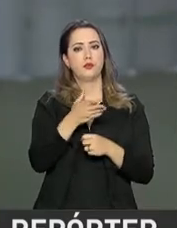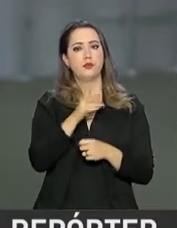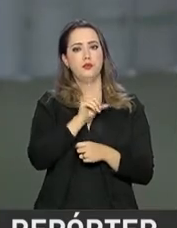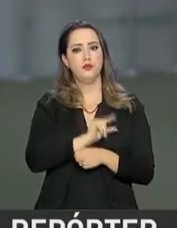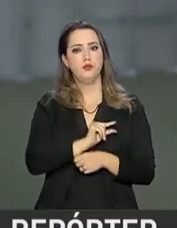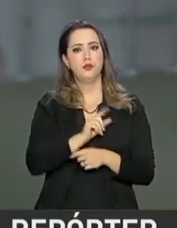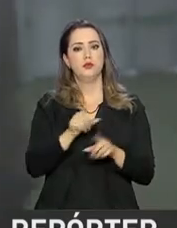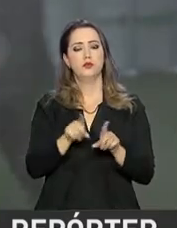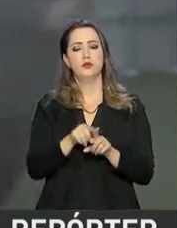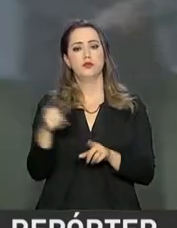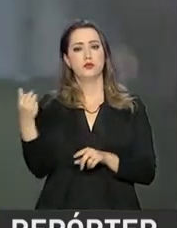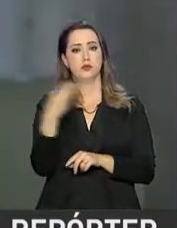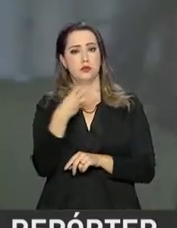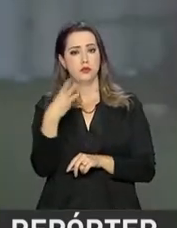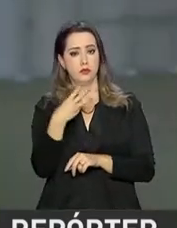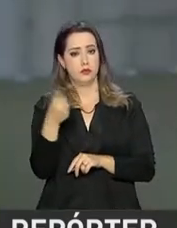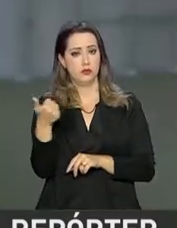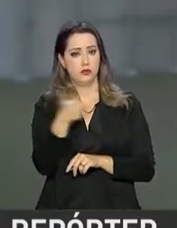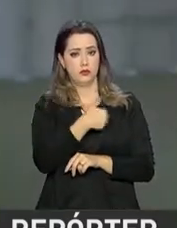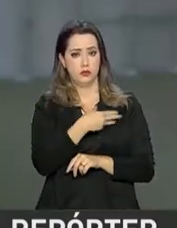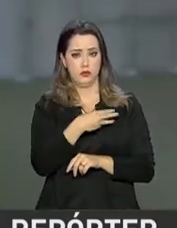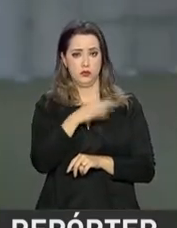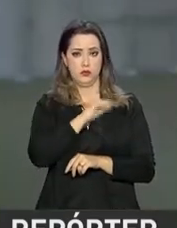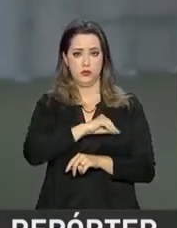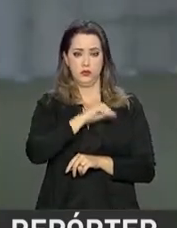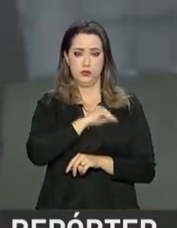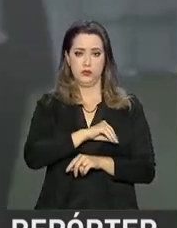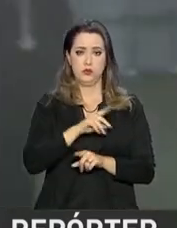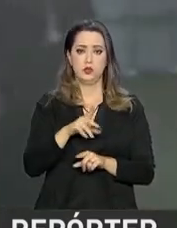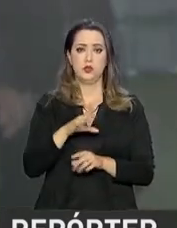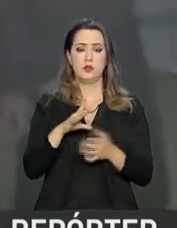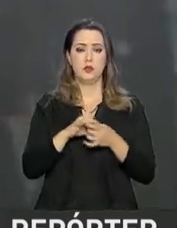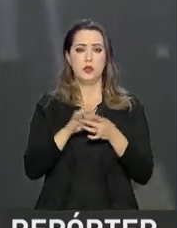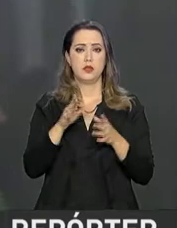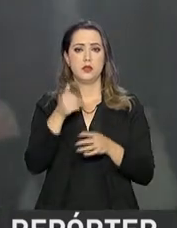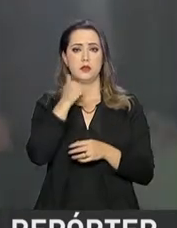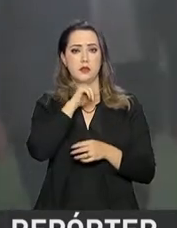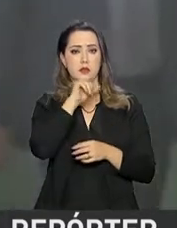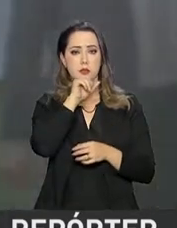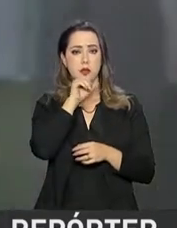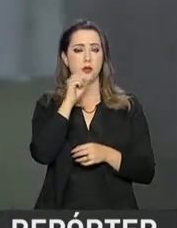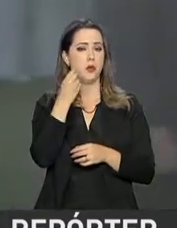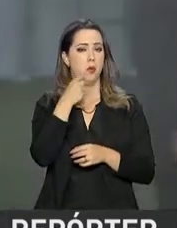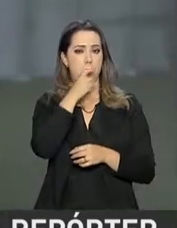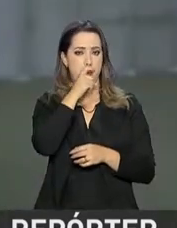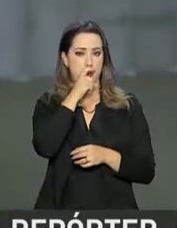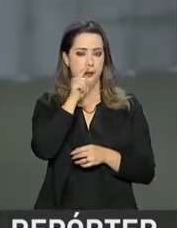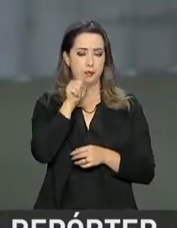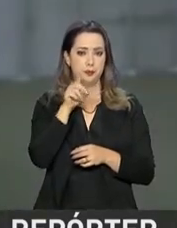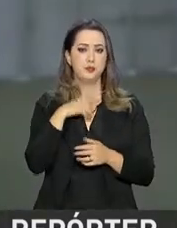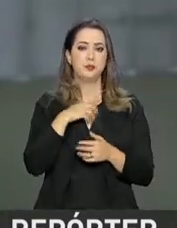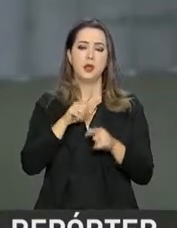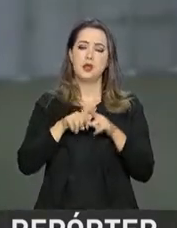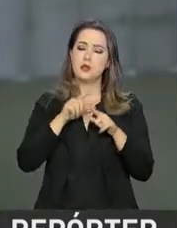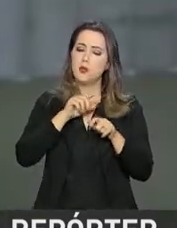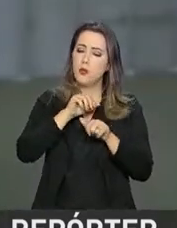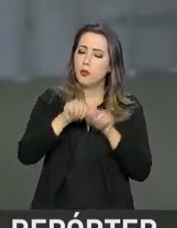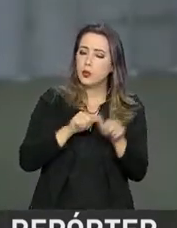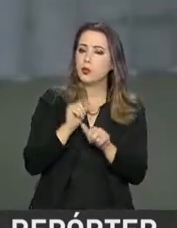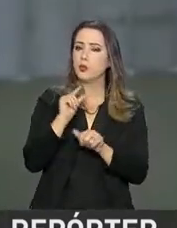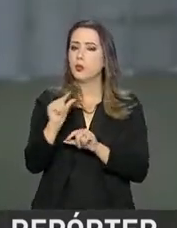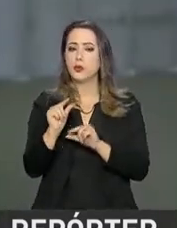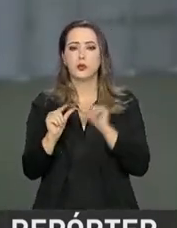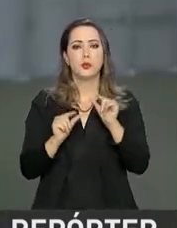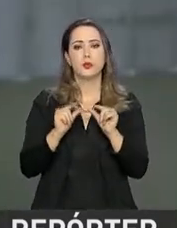o 13º salário licença maternidade e paternidade sim fez mudanças pontuais e também regulamentou